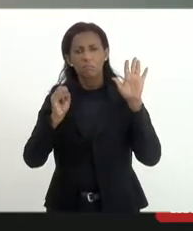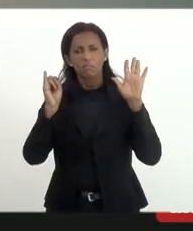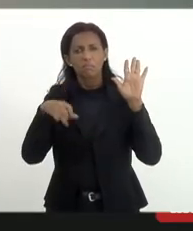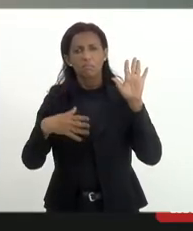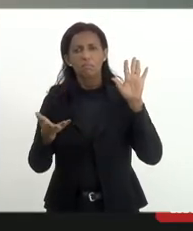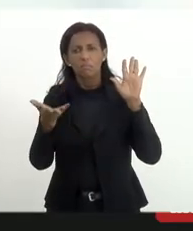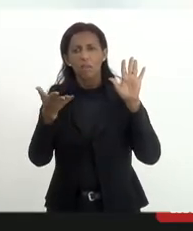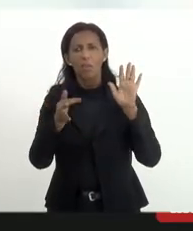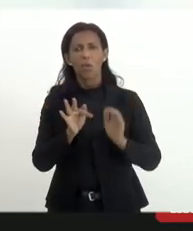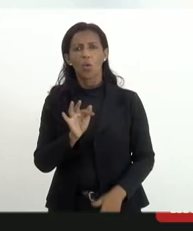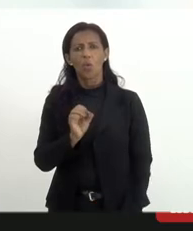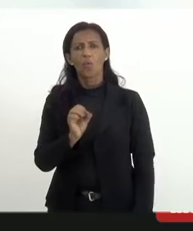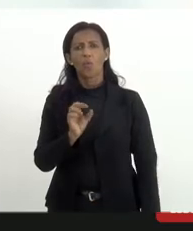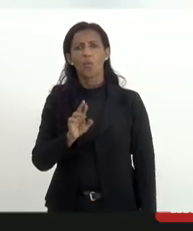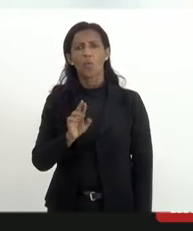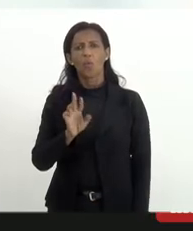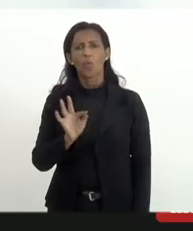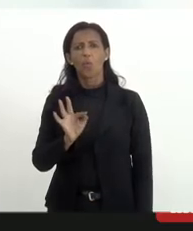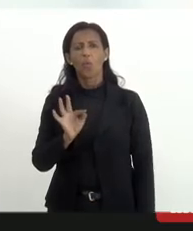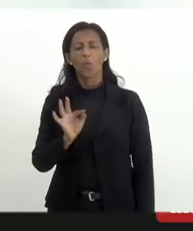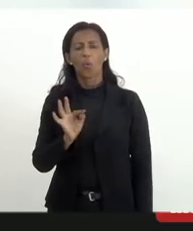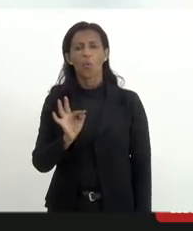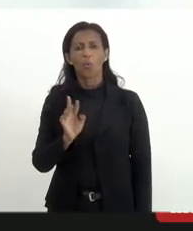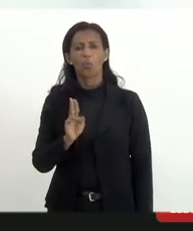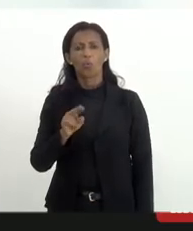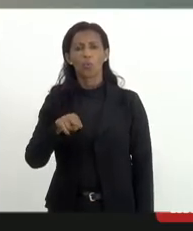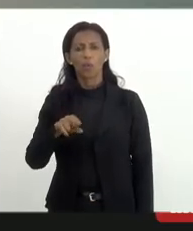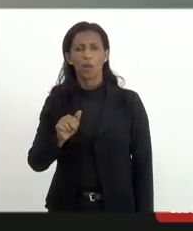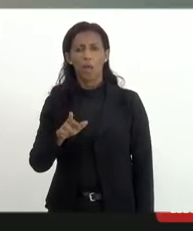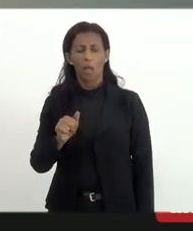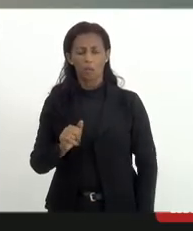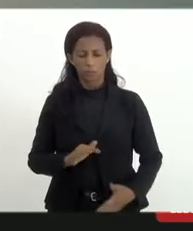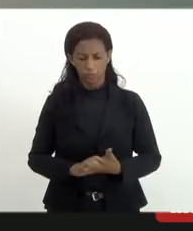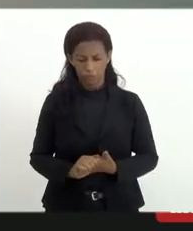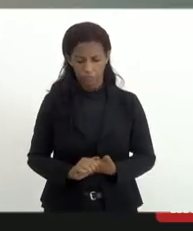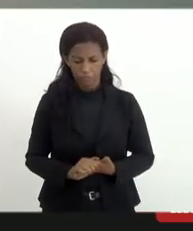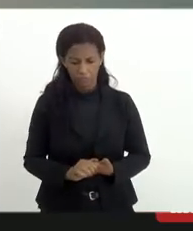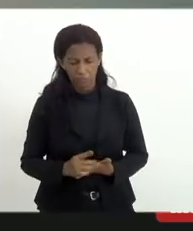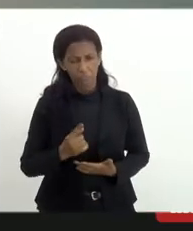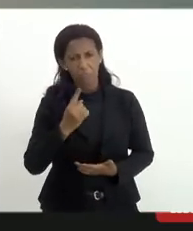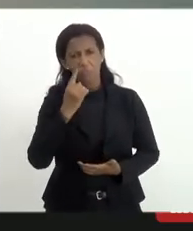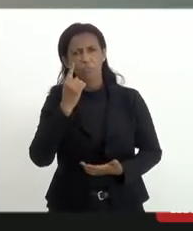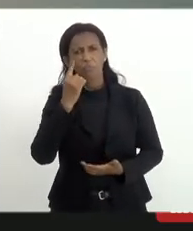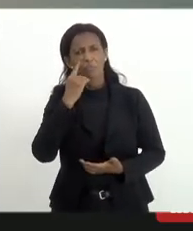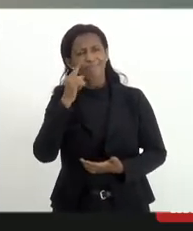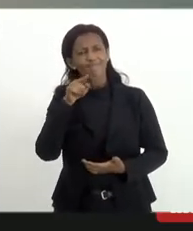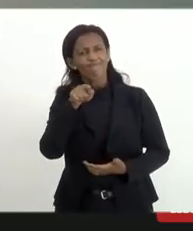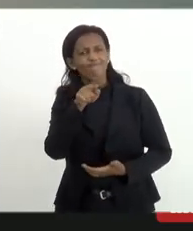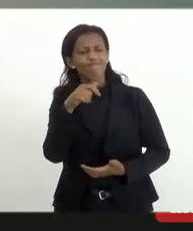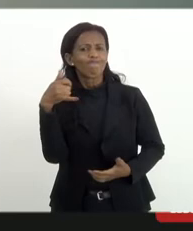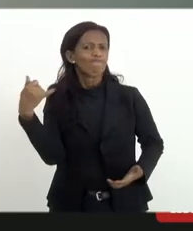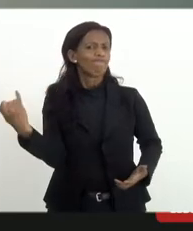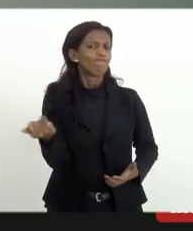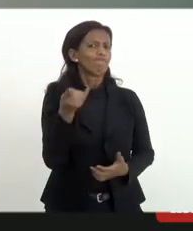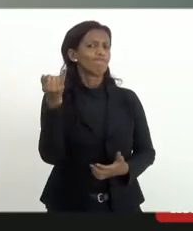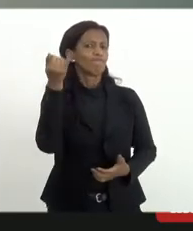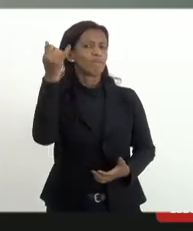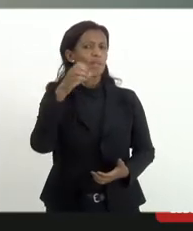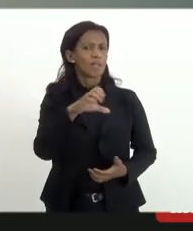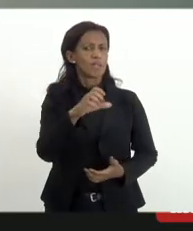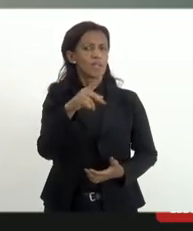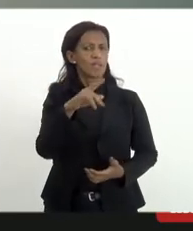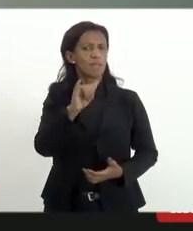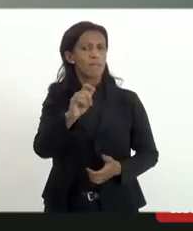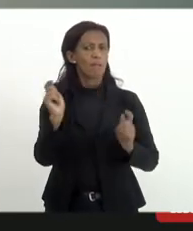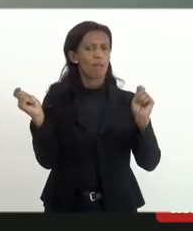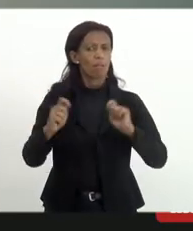Claro, doutor Fortunato, por favor. Eu vejo, deputados, é um ponto extremamente importante, se a CPI puder colaborar,